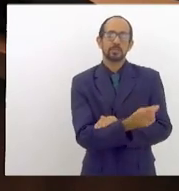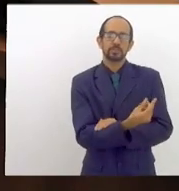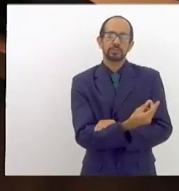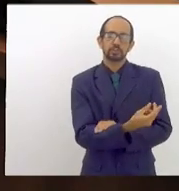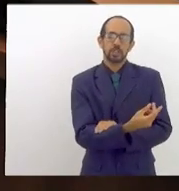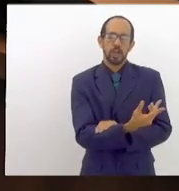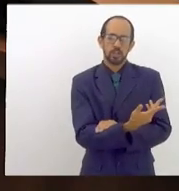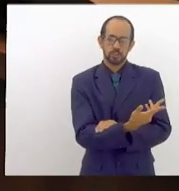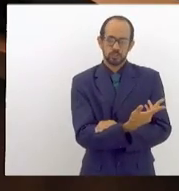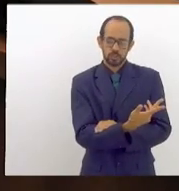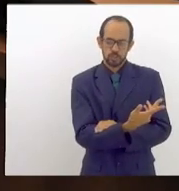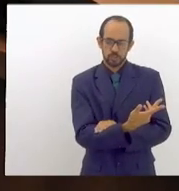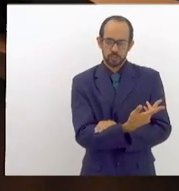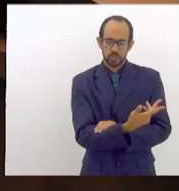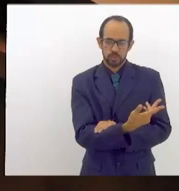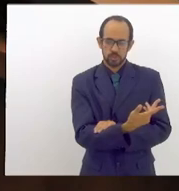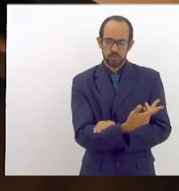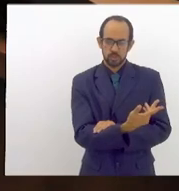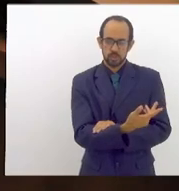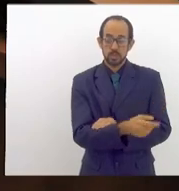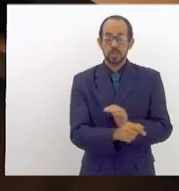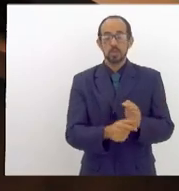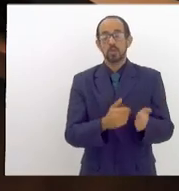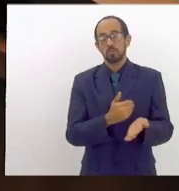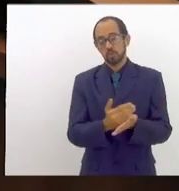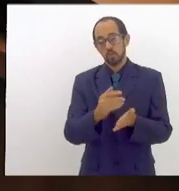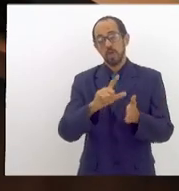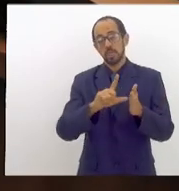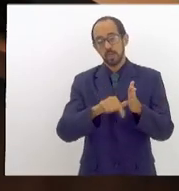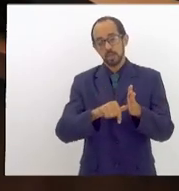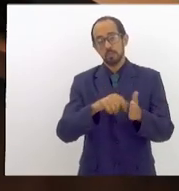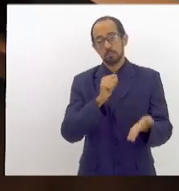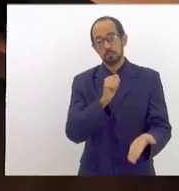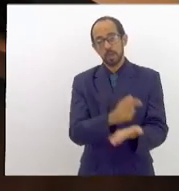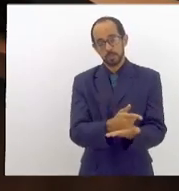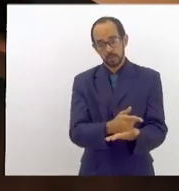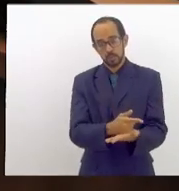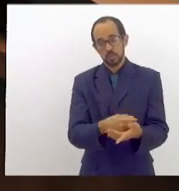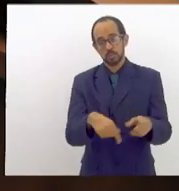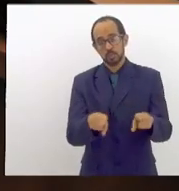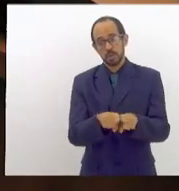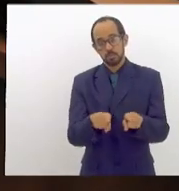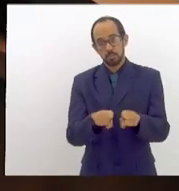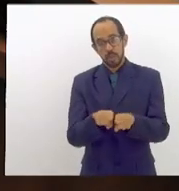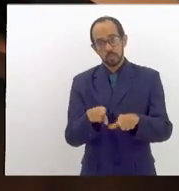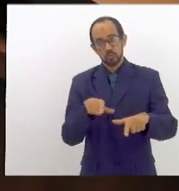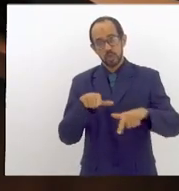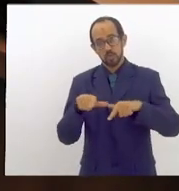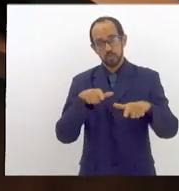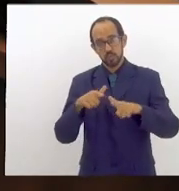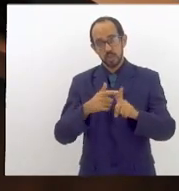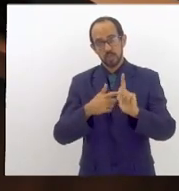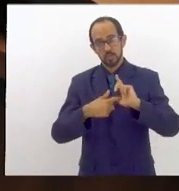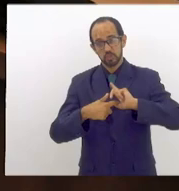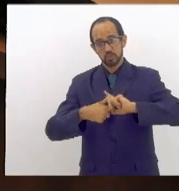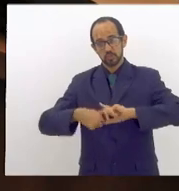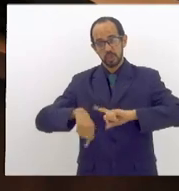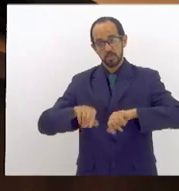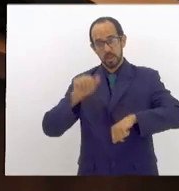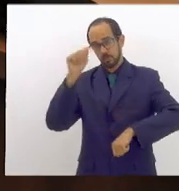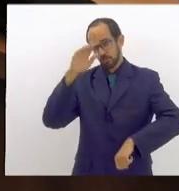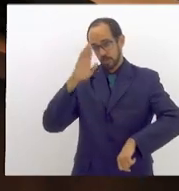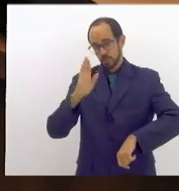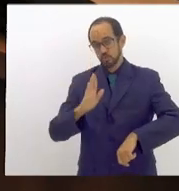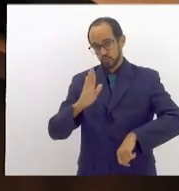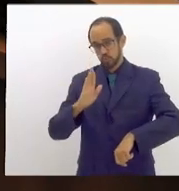pagamentos inclusive o pagamento do serviço da dívida União e o que fez